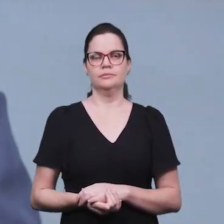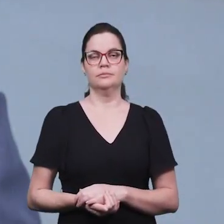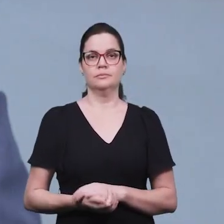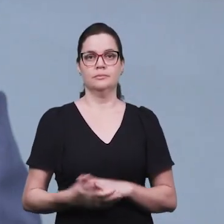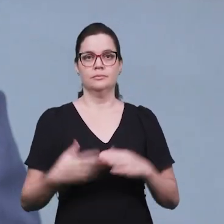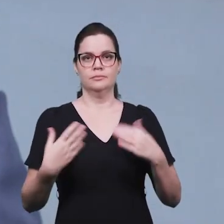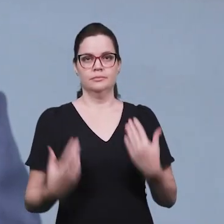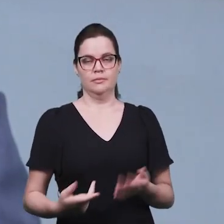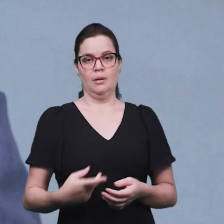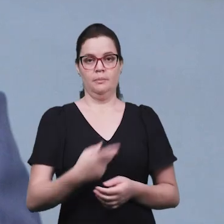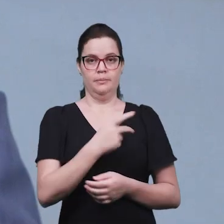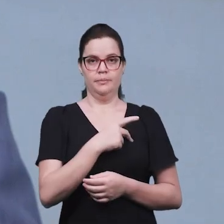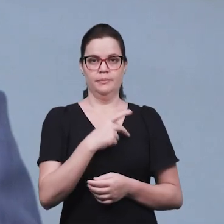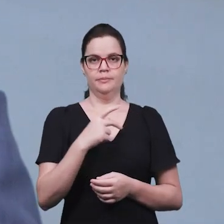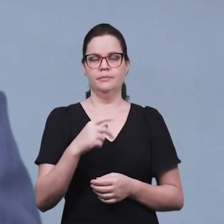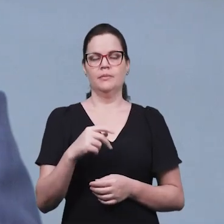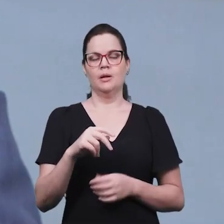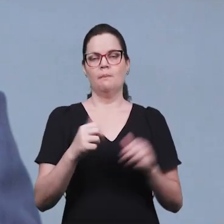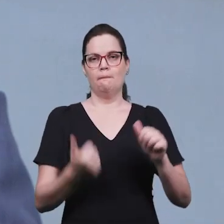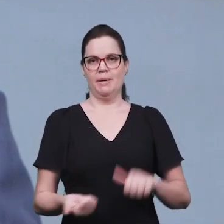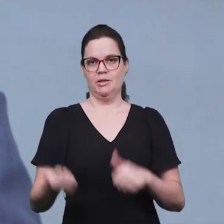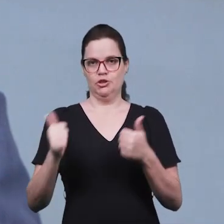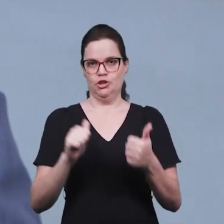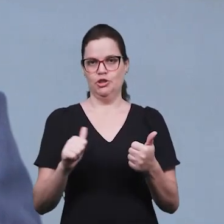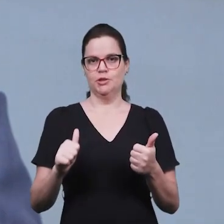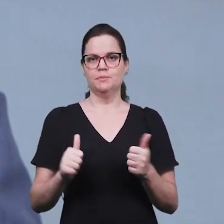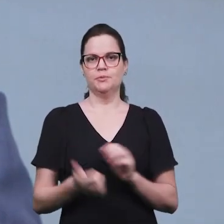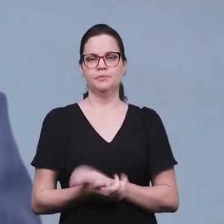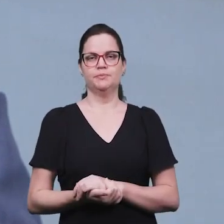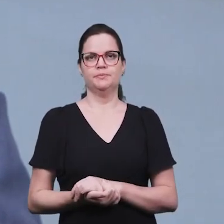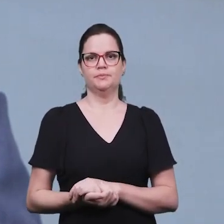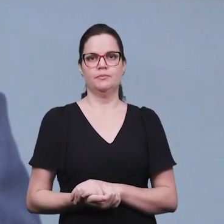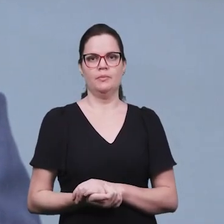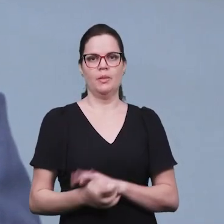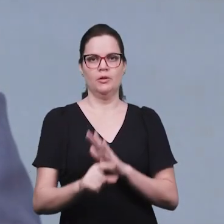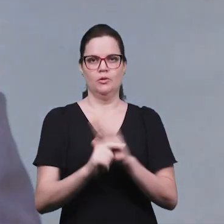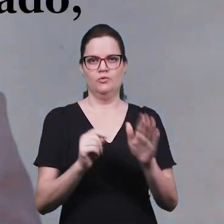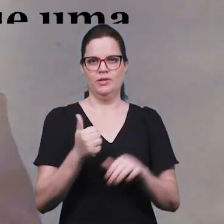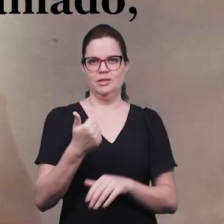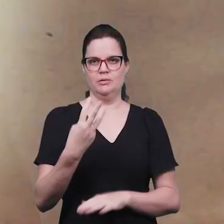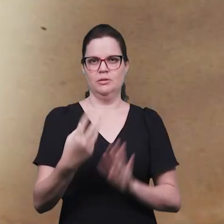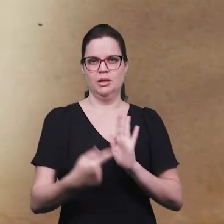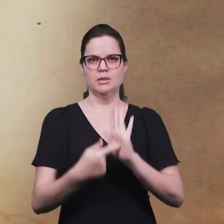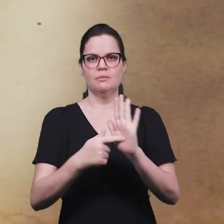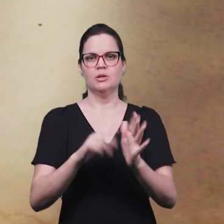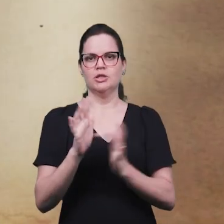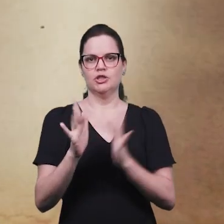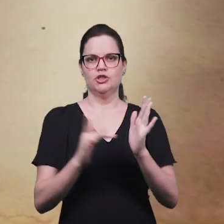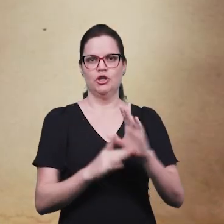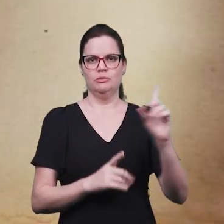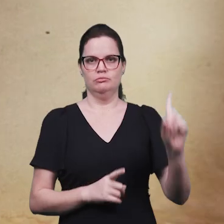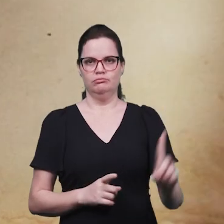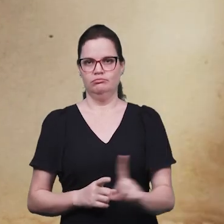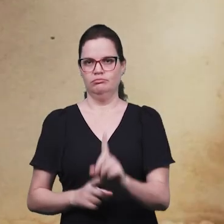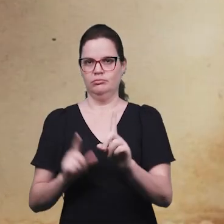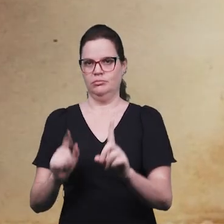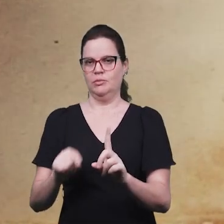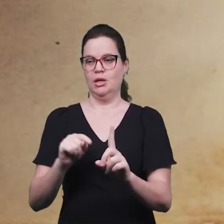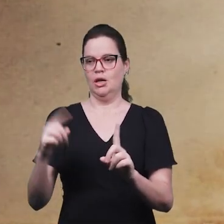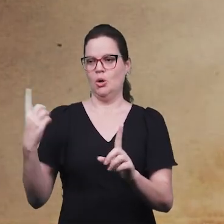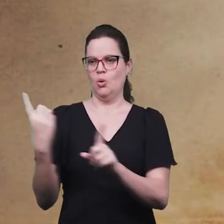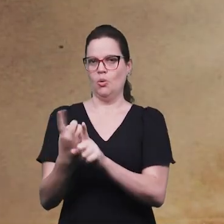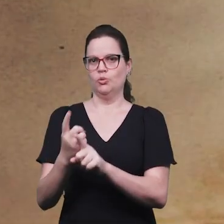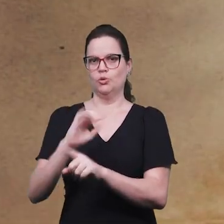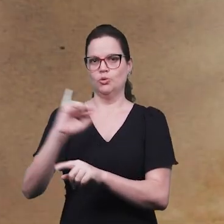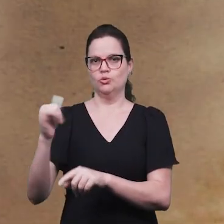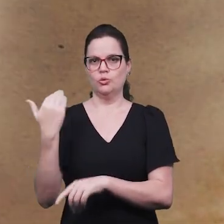batismo de Jesus, que está no versículo 13, então veio Jesus da Galileia